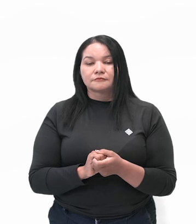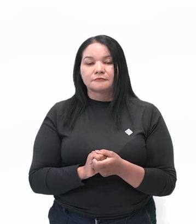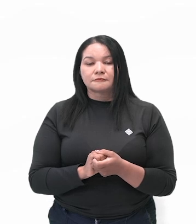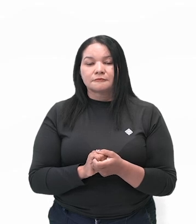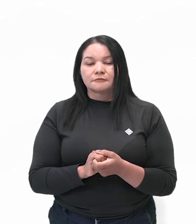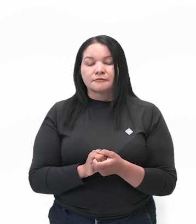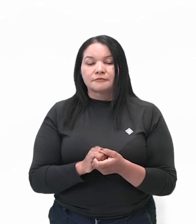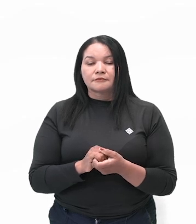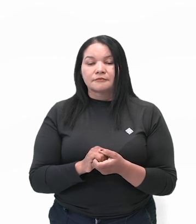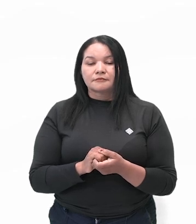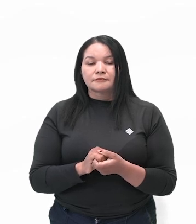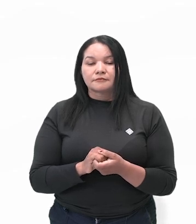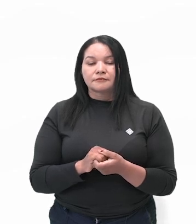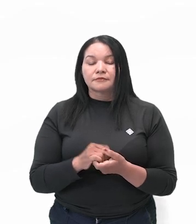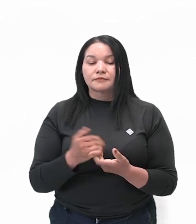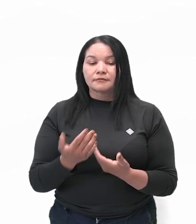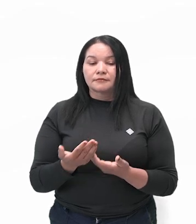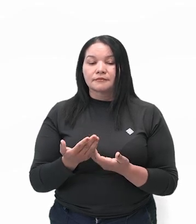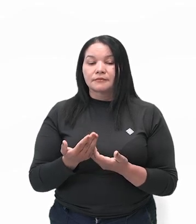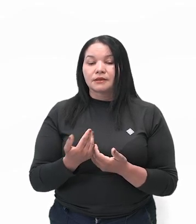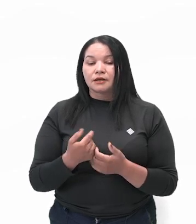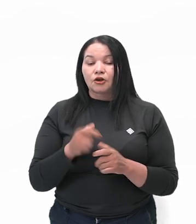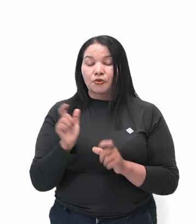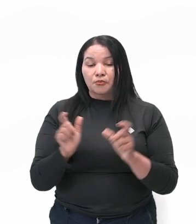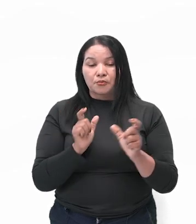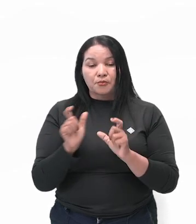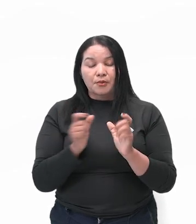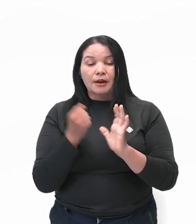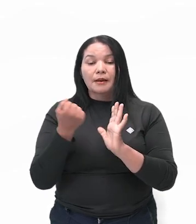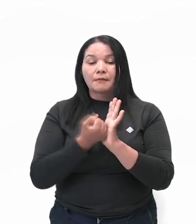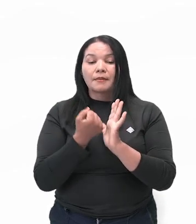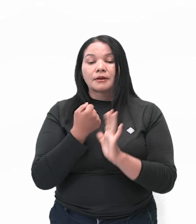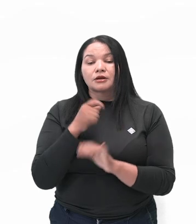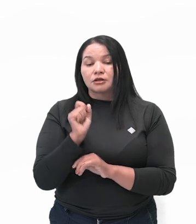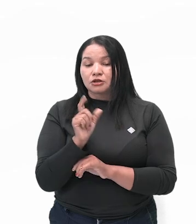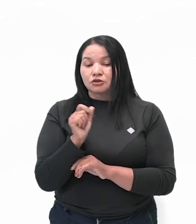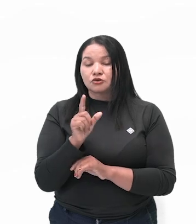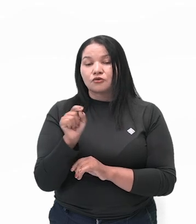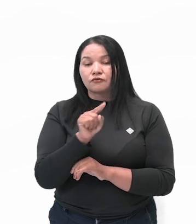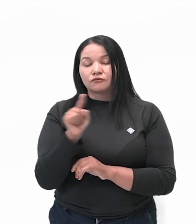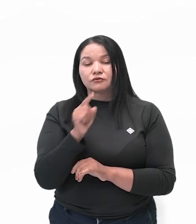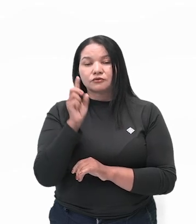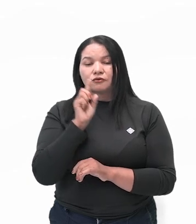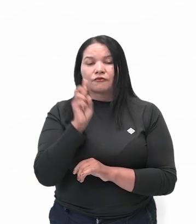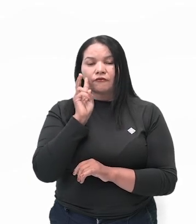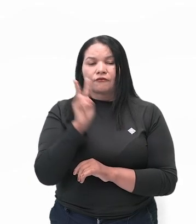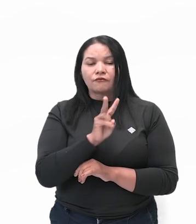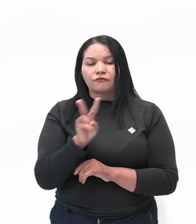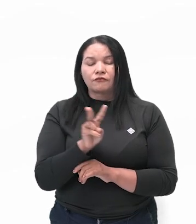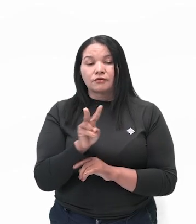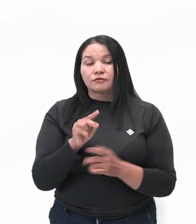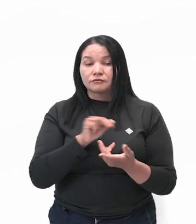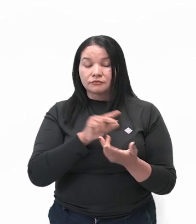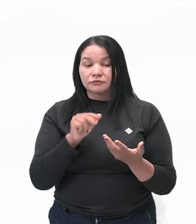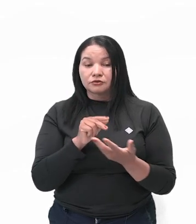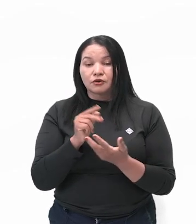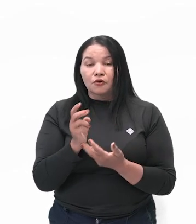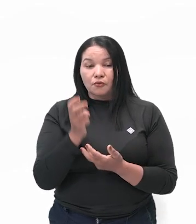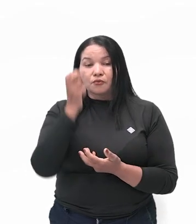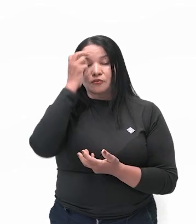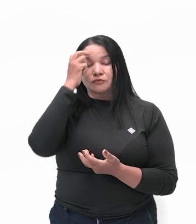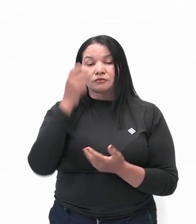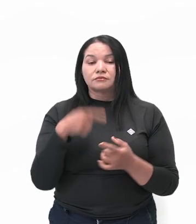violar, populations, população, culture, que é cultura, conservation,